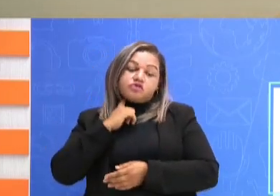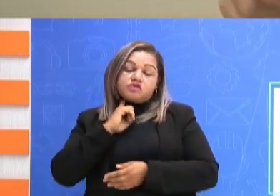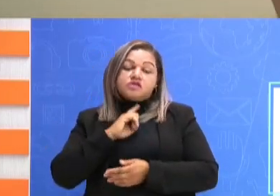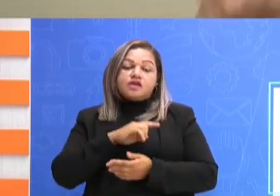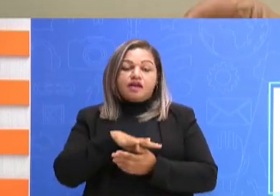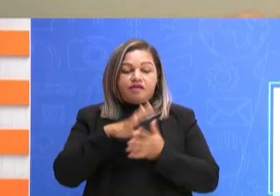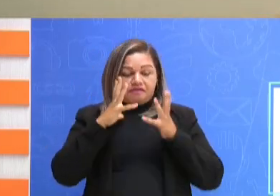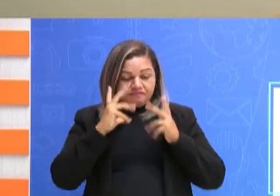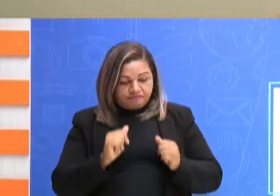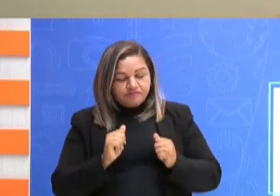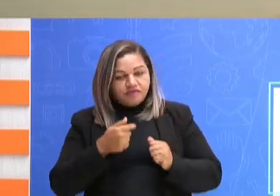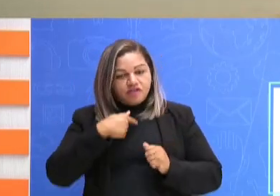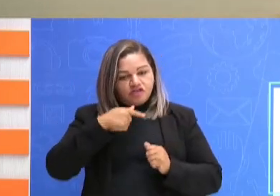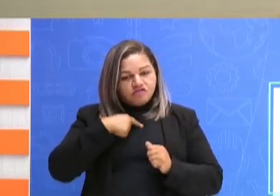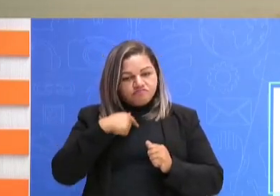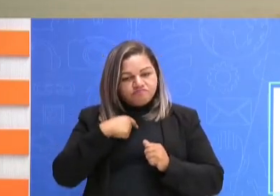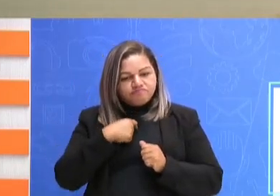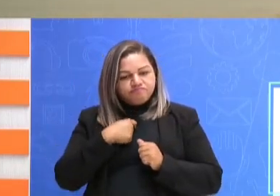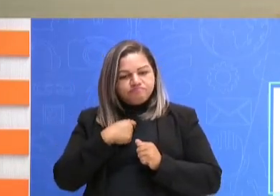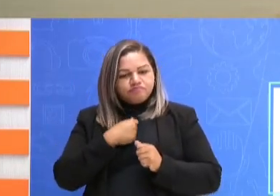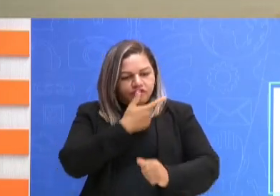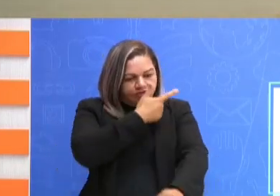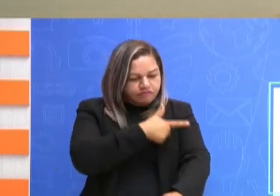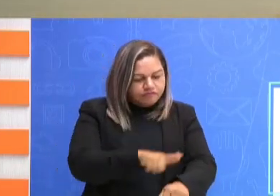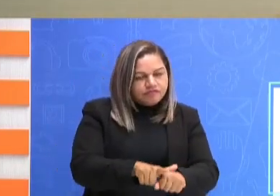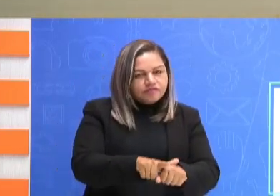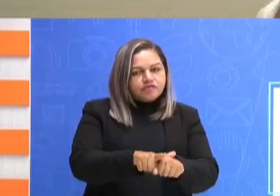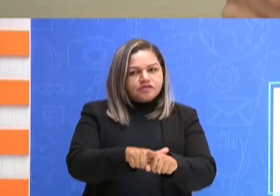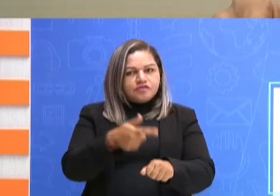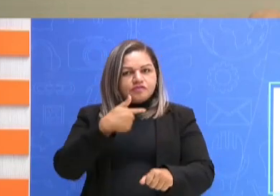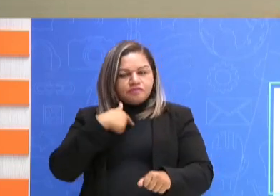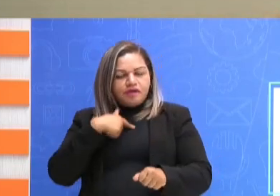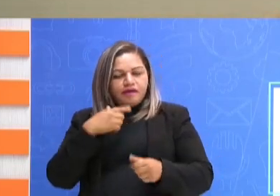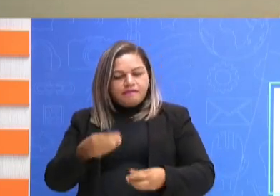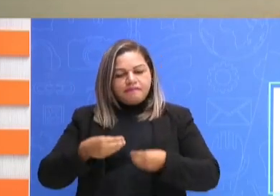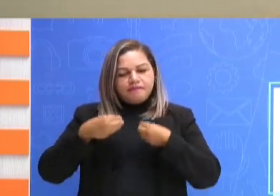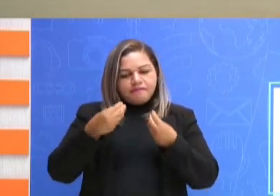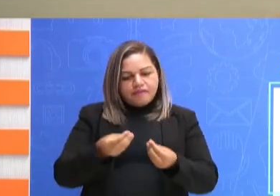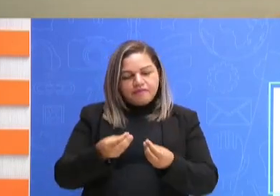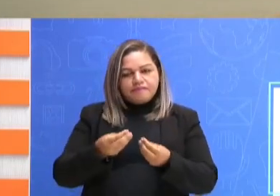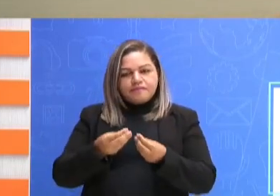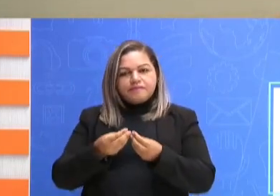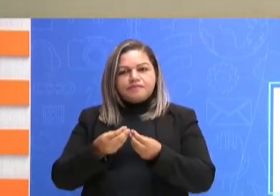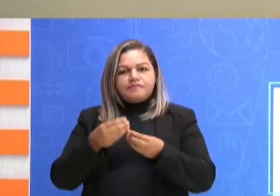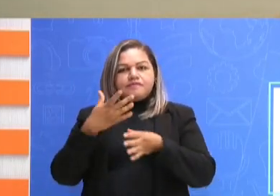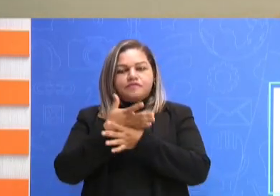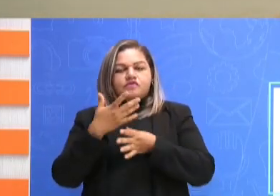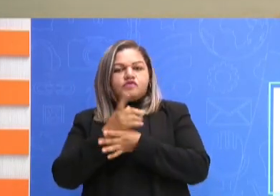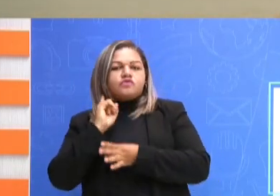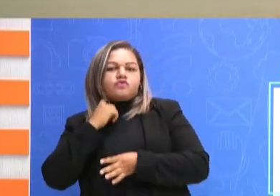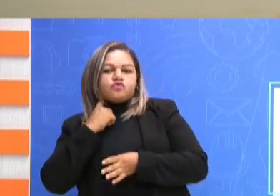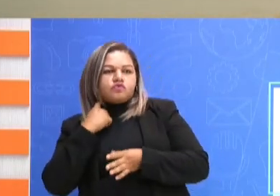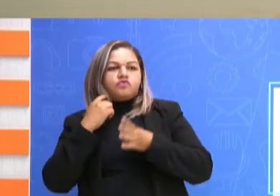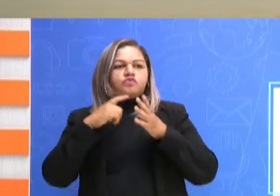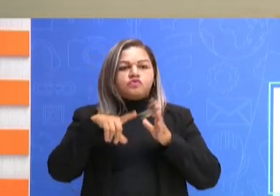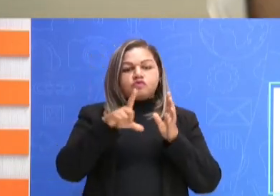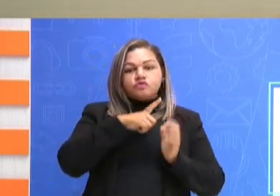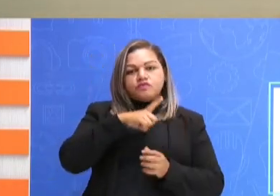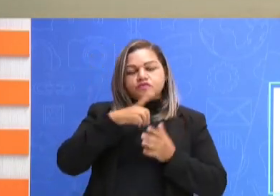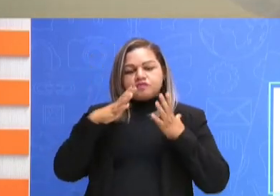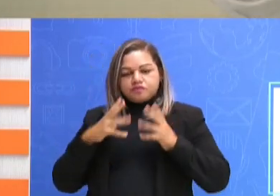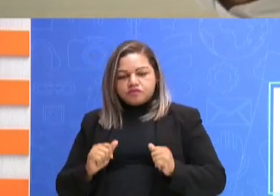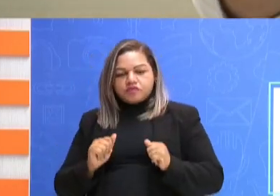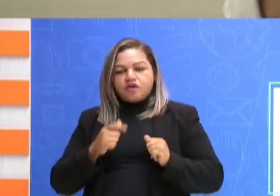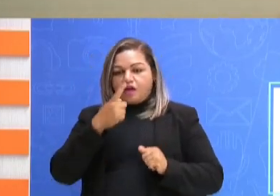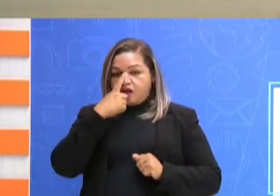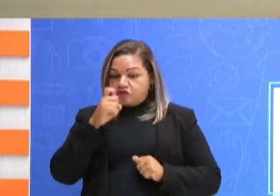limpar. E eu tive essa educação. E eu quero trazer essa educação que eu tive na minha casa para a minha cidade. Sujou, vai ter que limpar. Lugar de lixo,